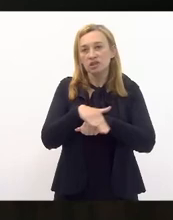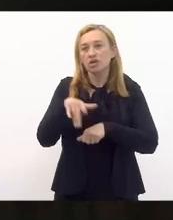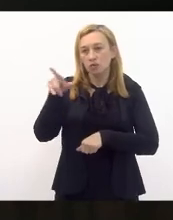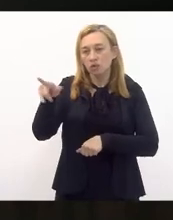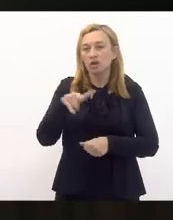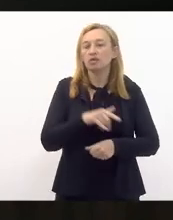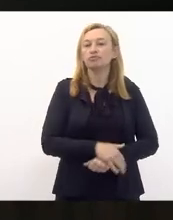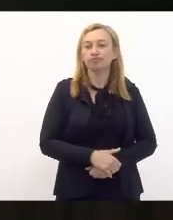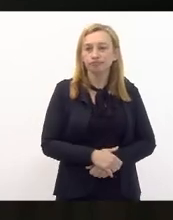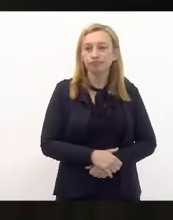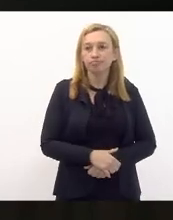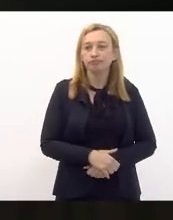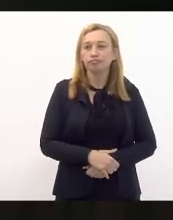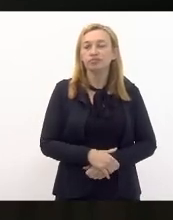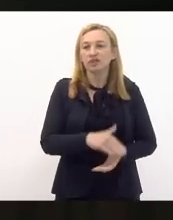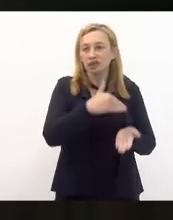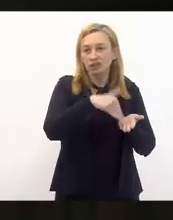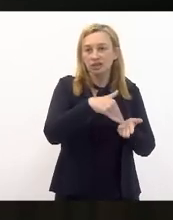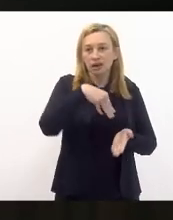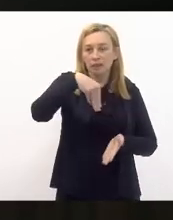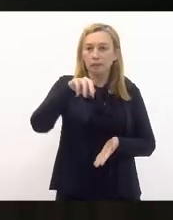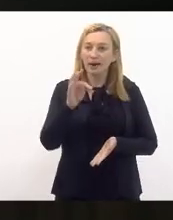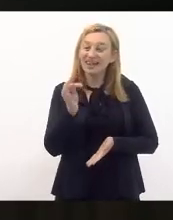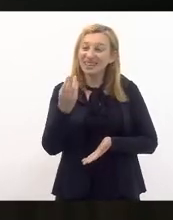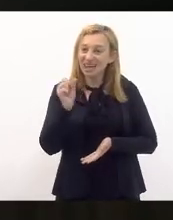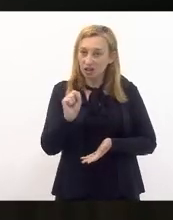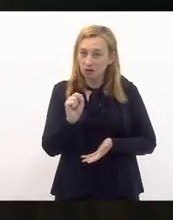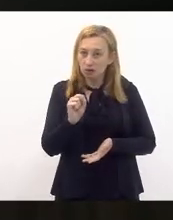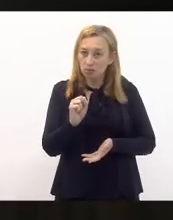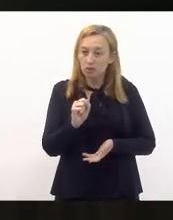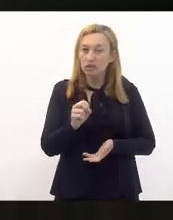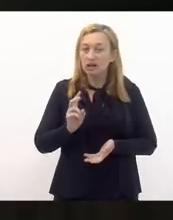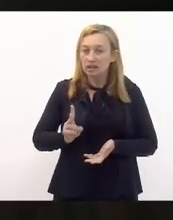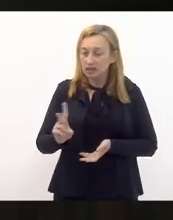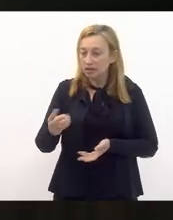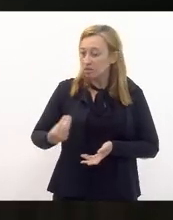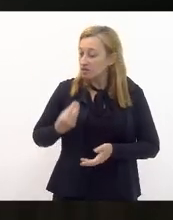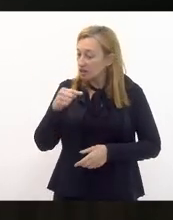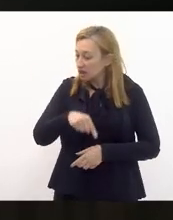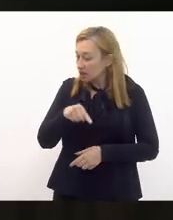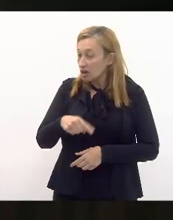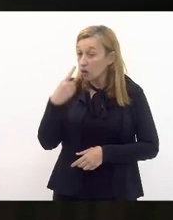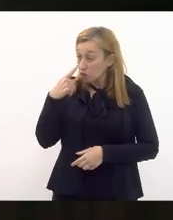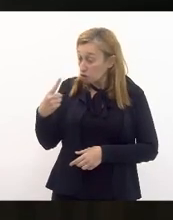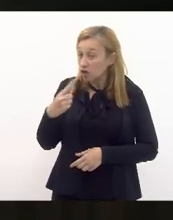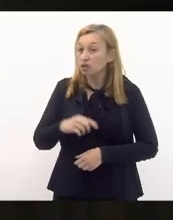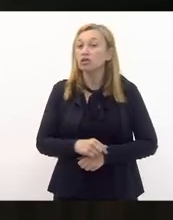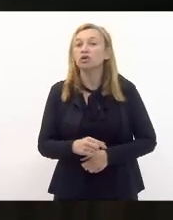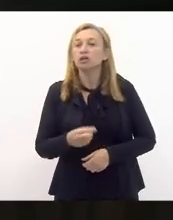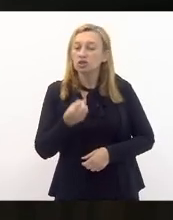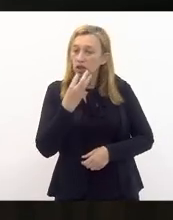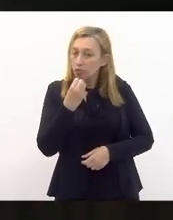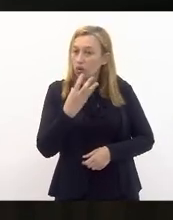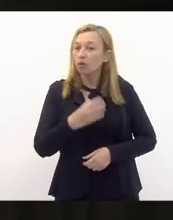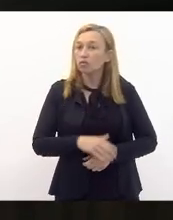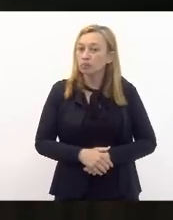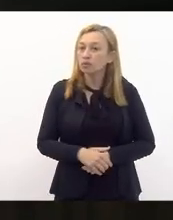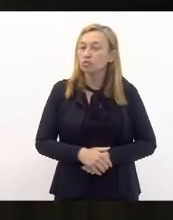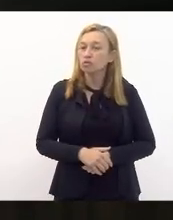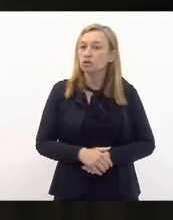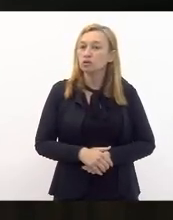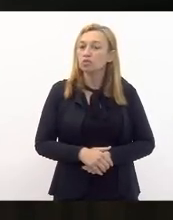é secretário Mateus kintal tem sido aberto tem estado aqui sempre nessa casa tem um visto eu acho que vale aí